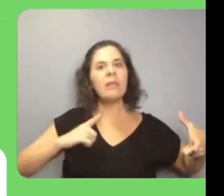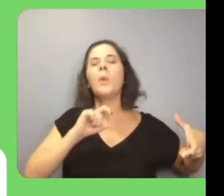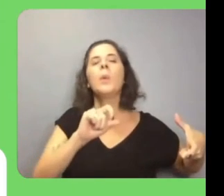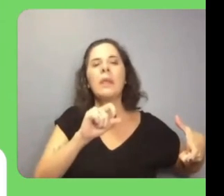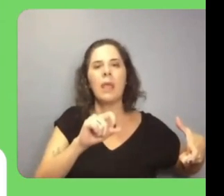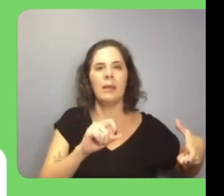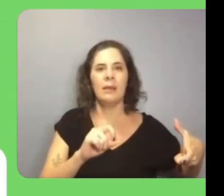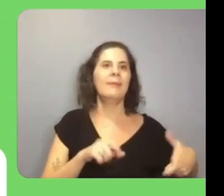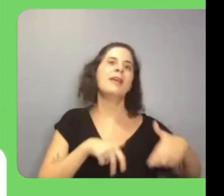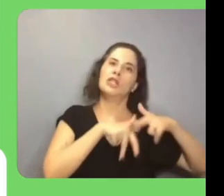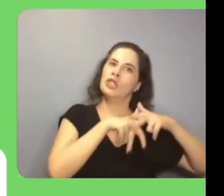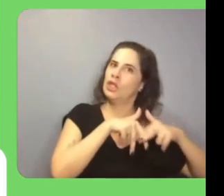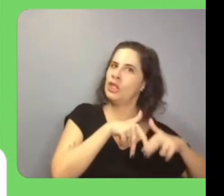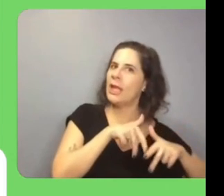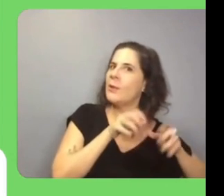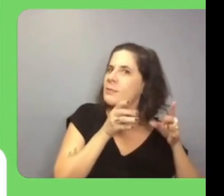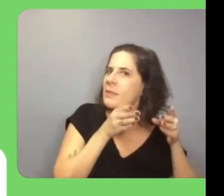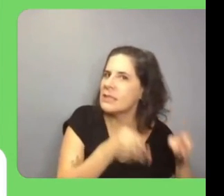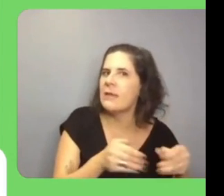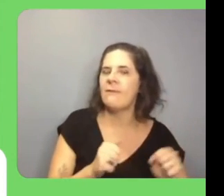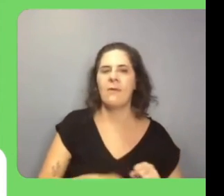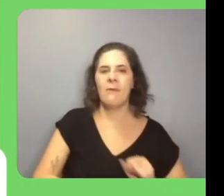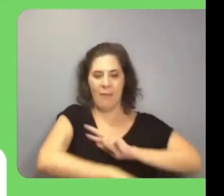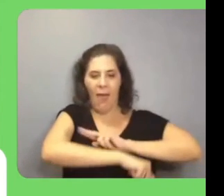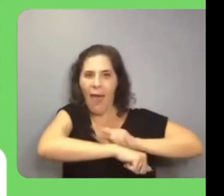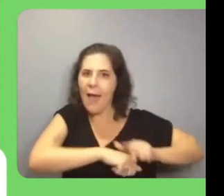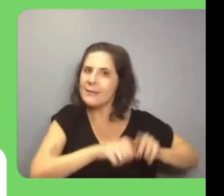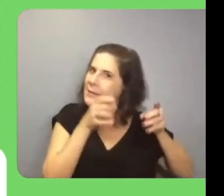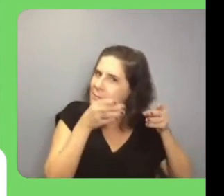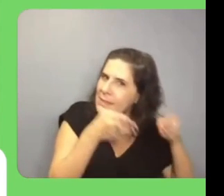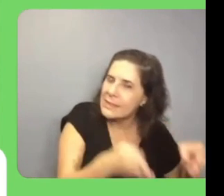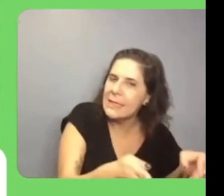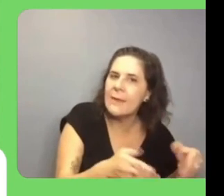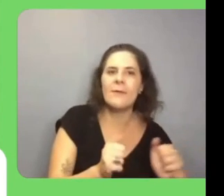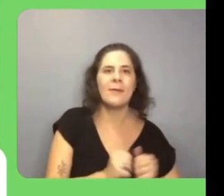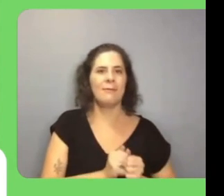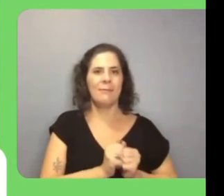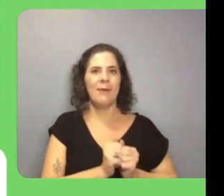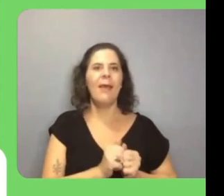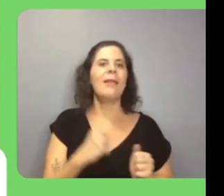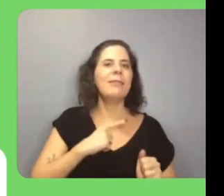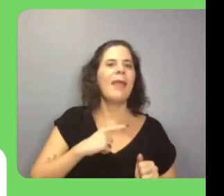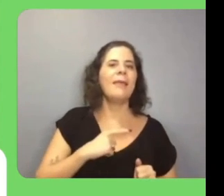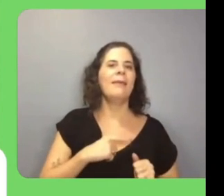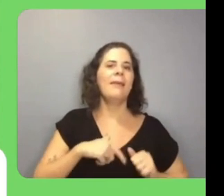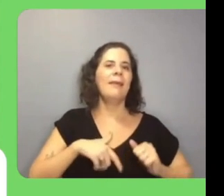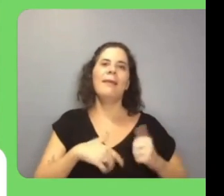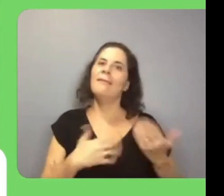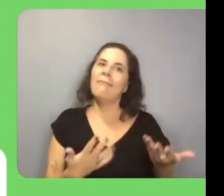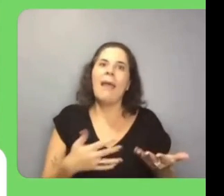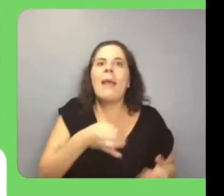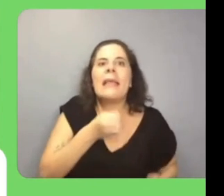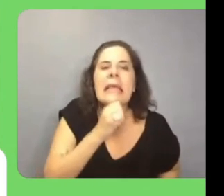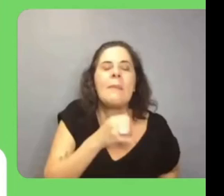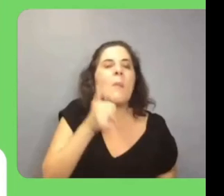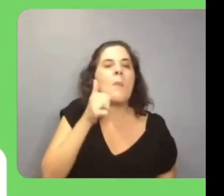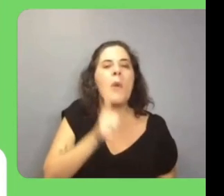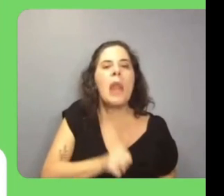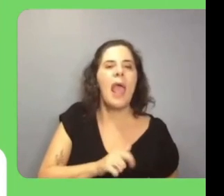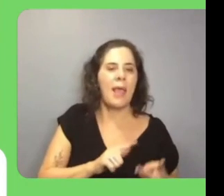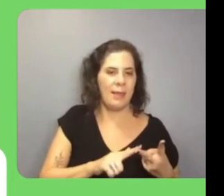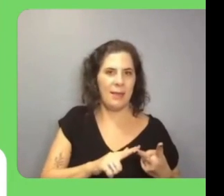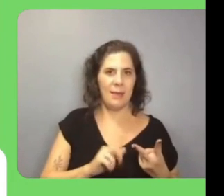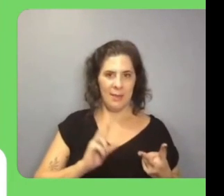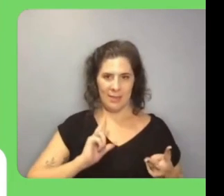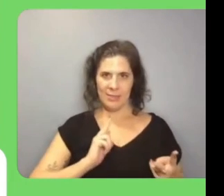você tem uma classe trabalhadora preta, periférica, mulher, travesti, que está